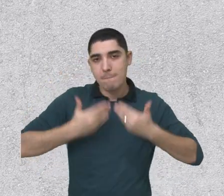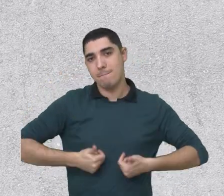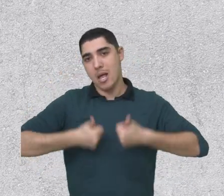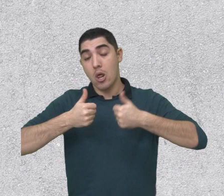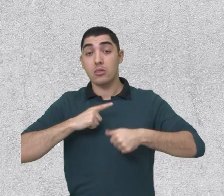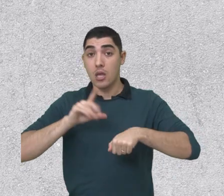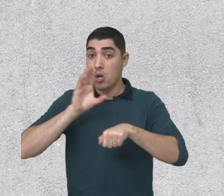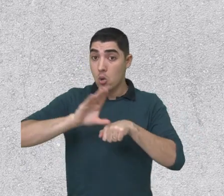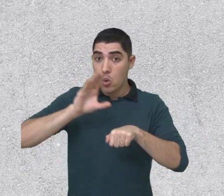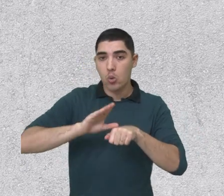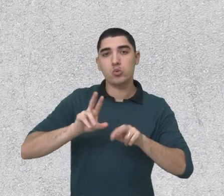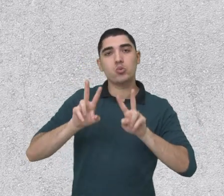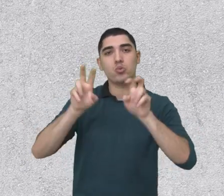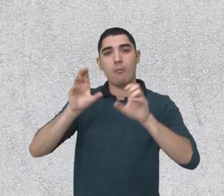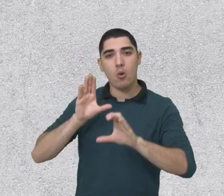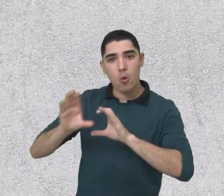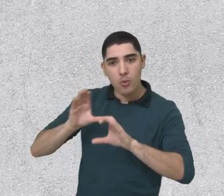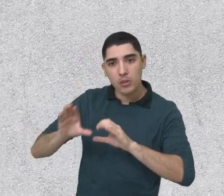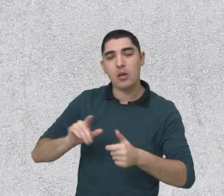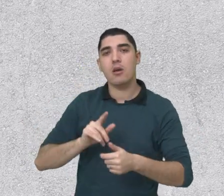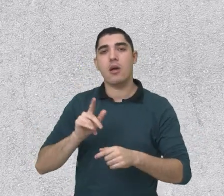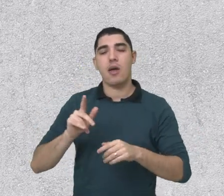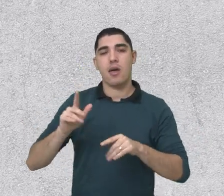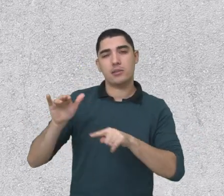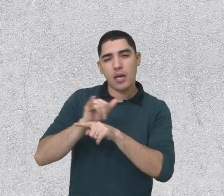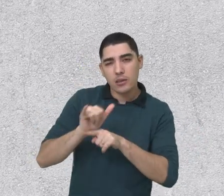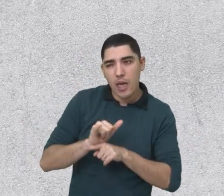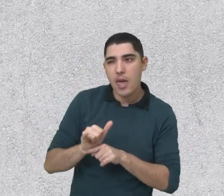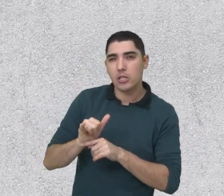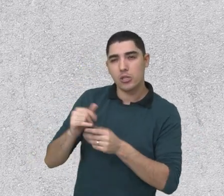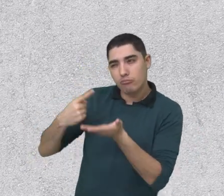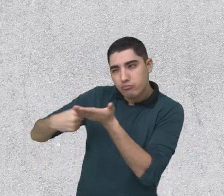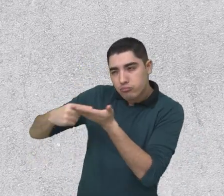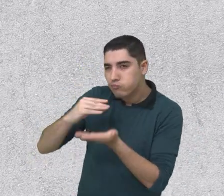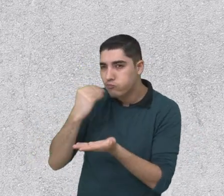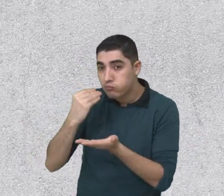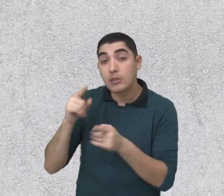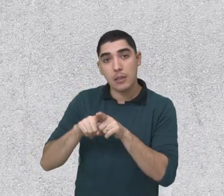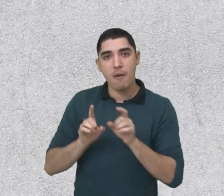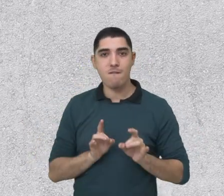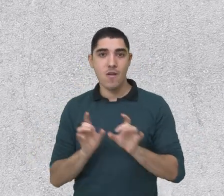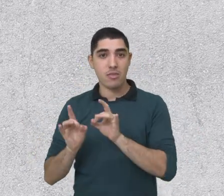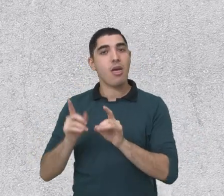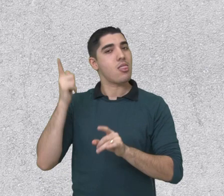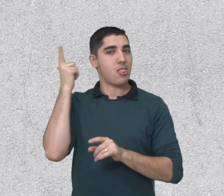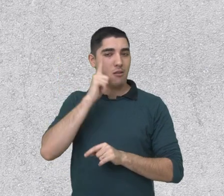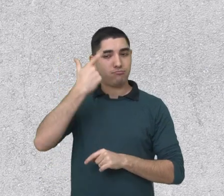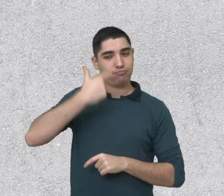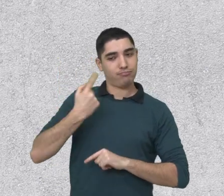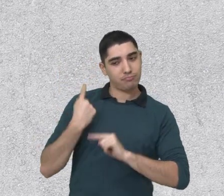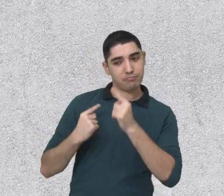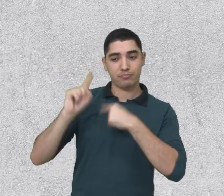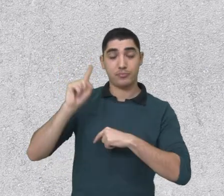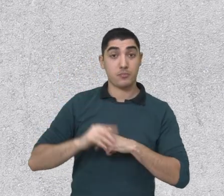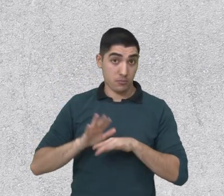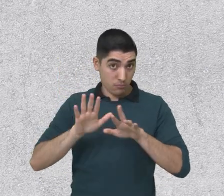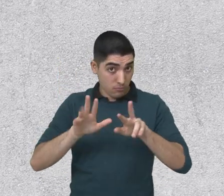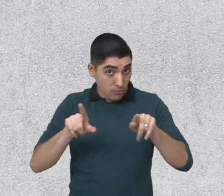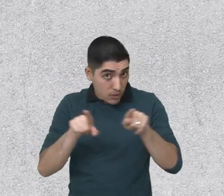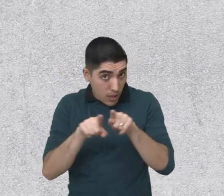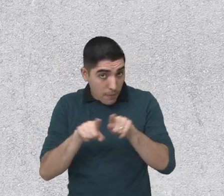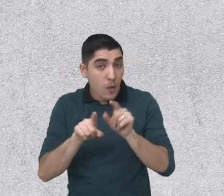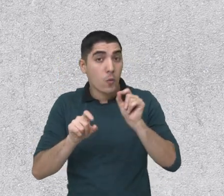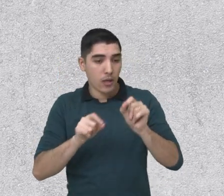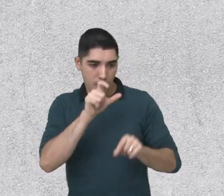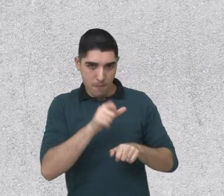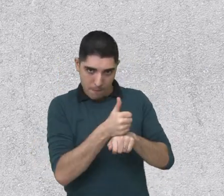melhorar. Cursos voltados para comunicação, técnicas de negociação e vendas vão te ajudar muito a ter sucesso. Ainda relacionado a isso, é